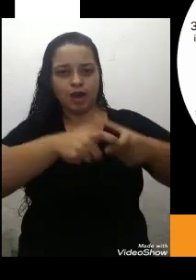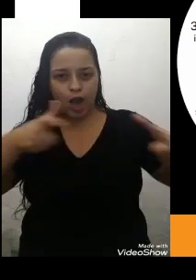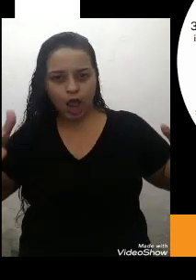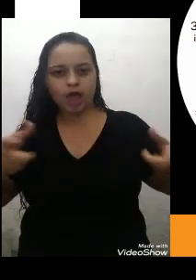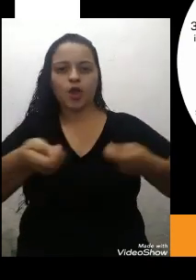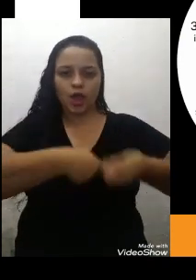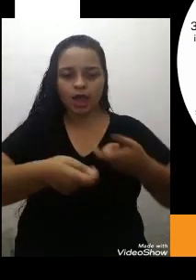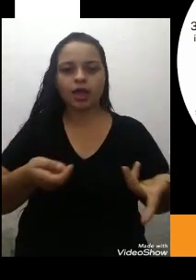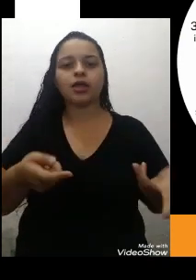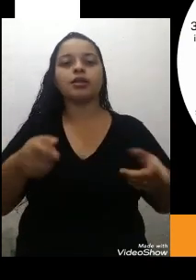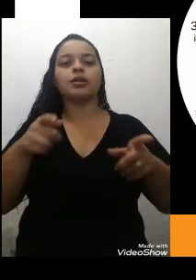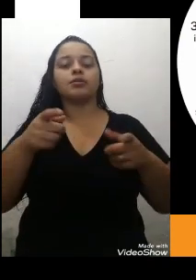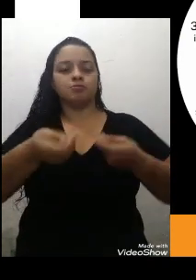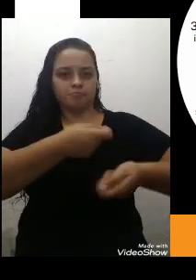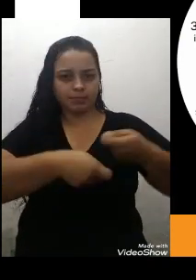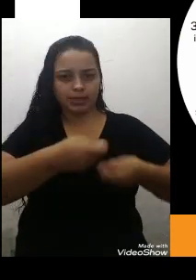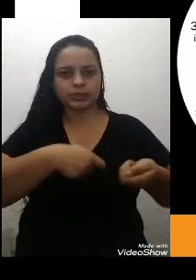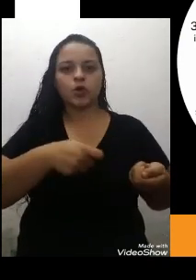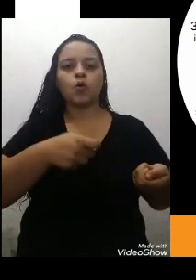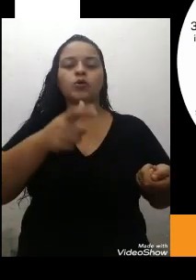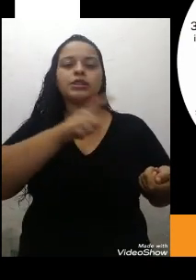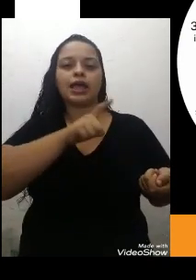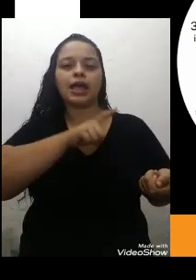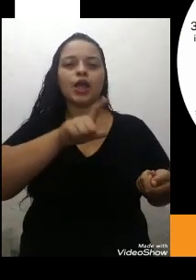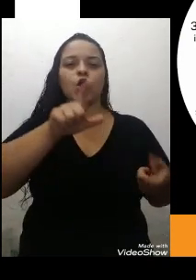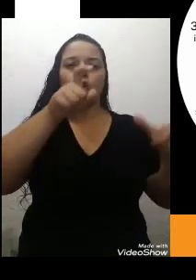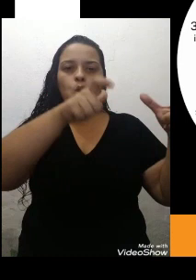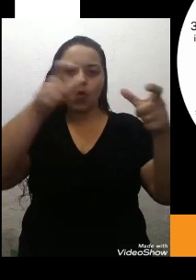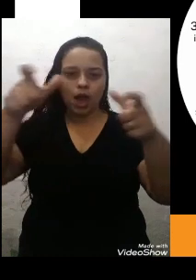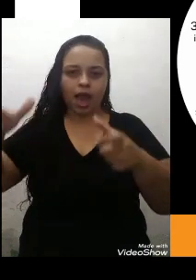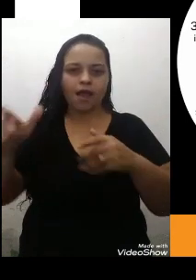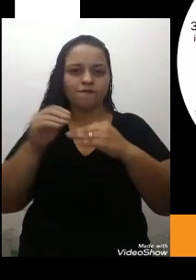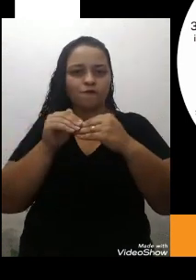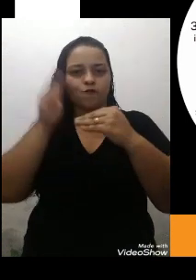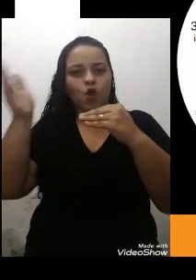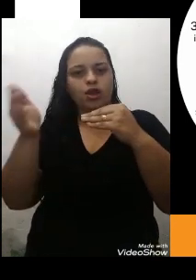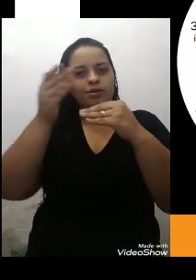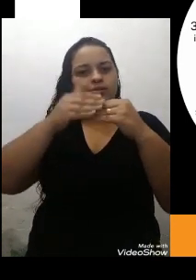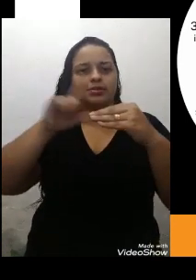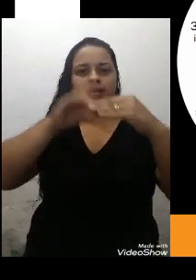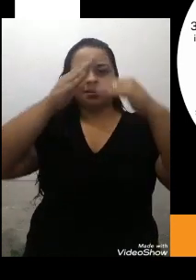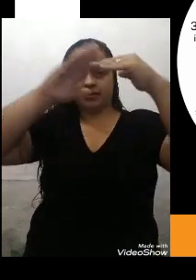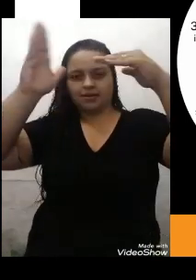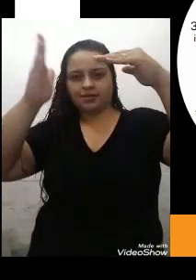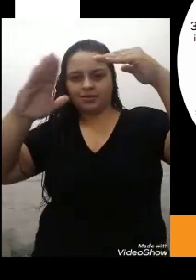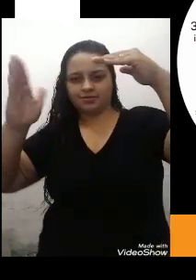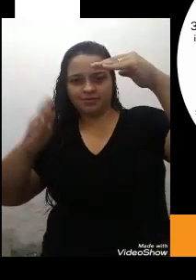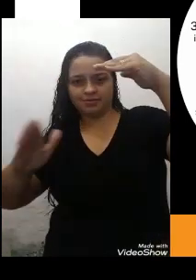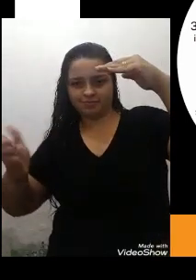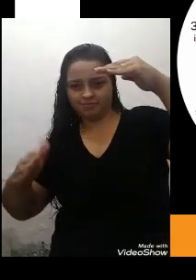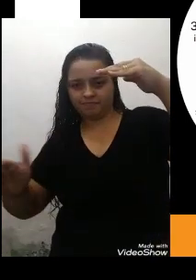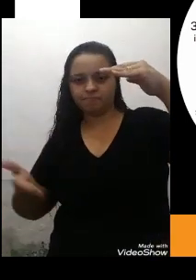um comércio por regiões externas ao continente, aqui nessa costa oriental,